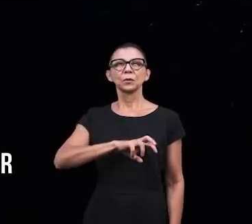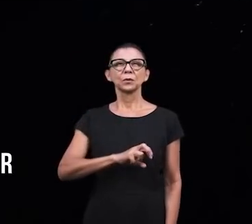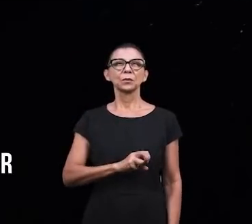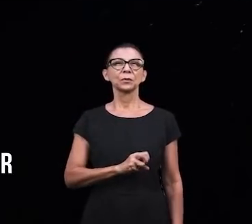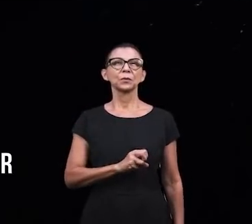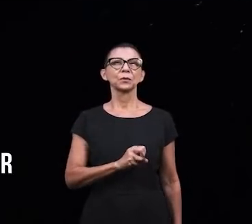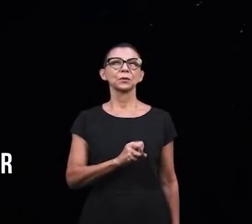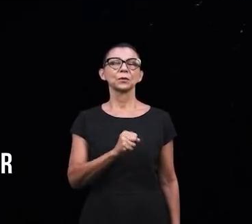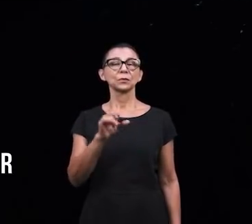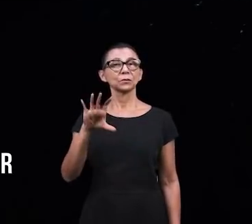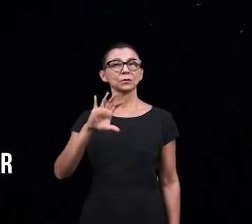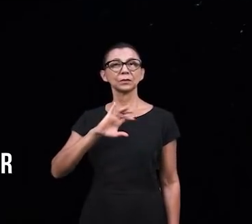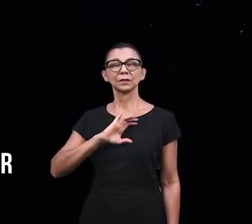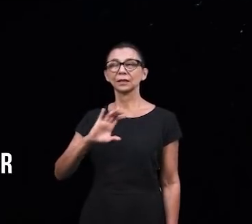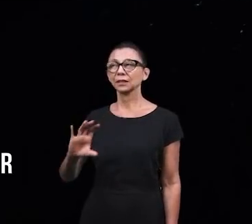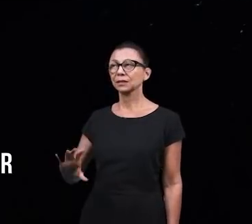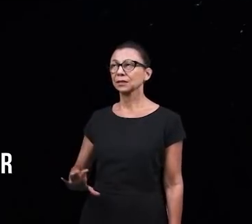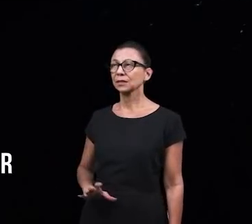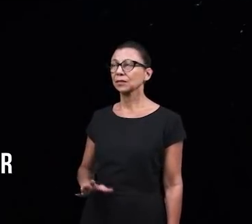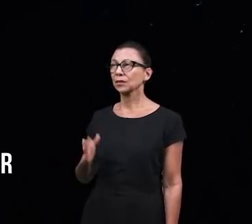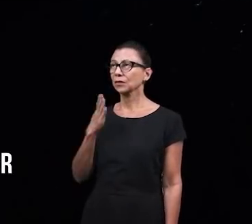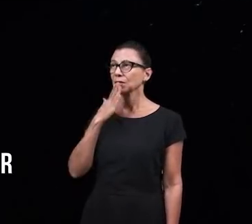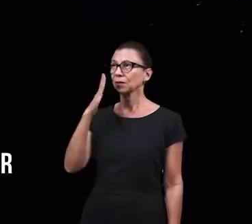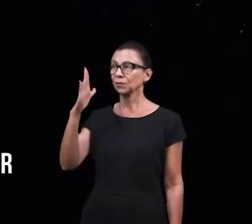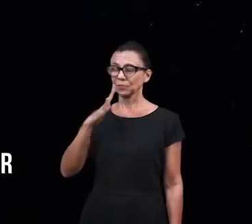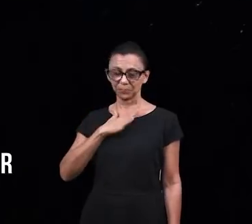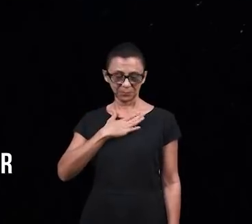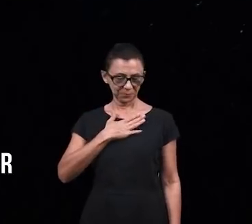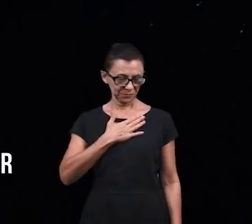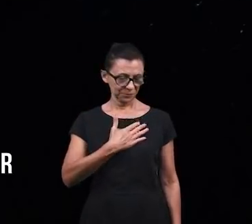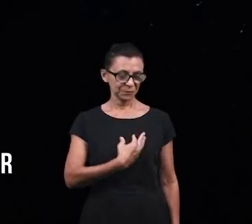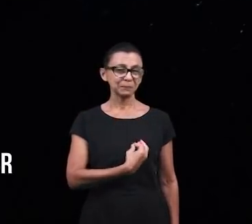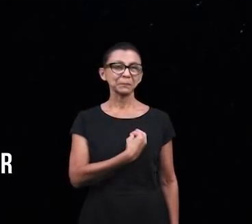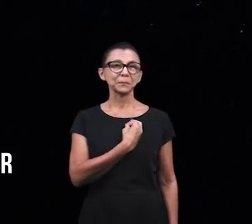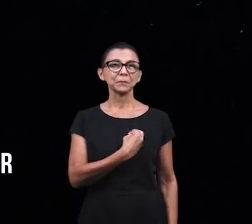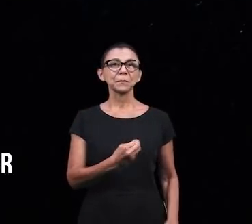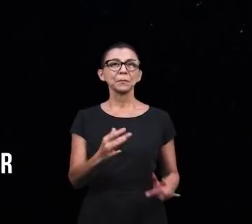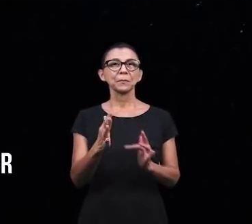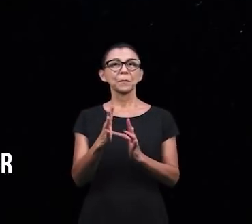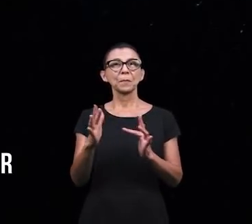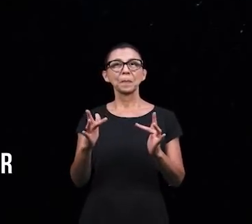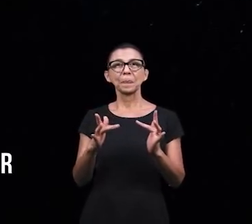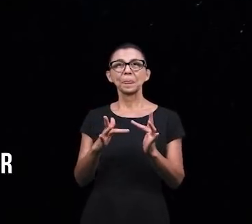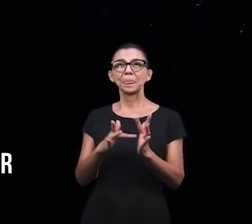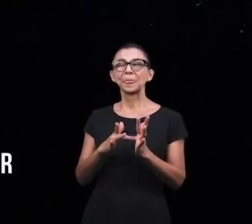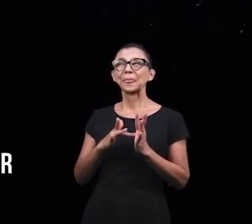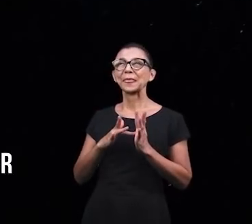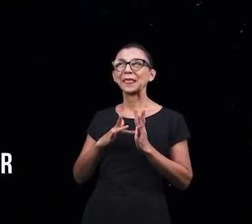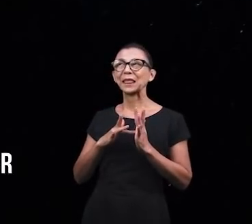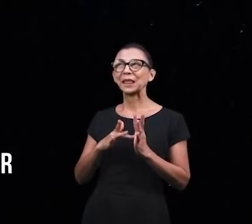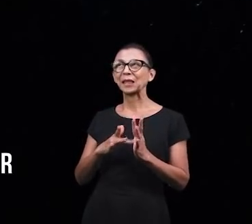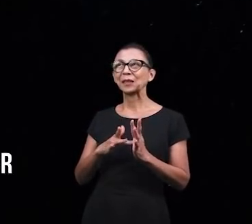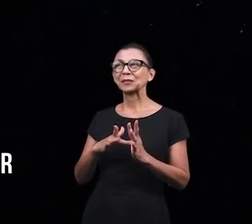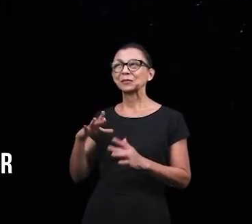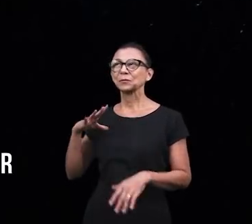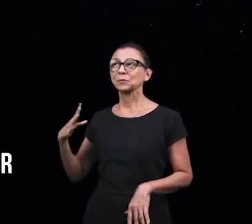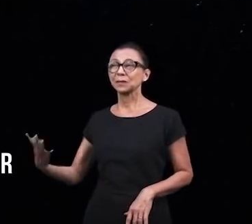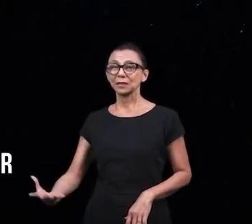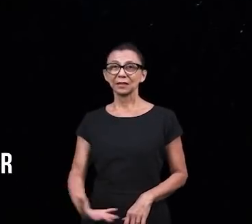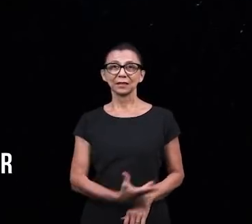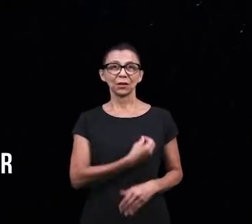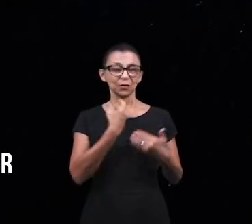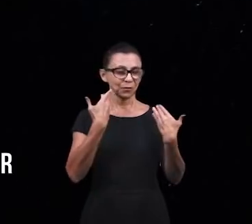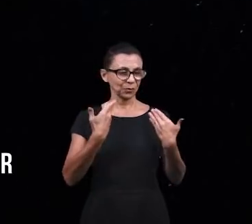que Cristo tem por mim. Jesus achou-me,